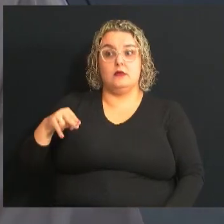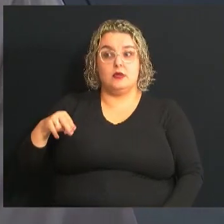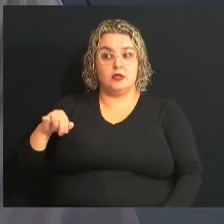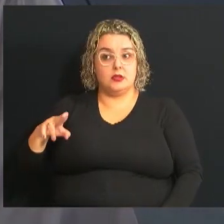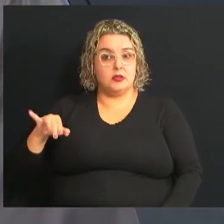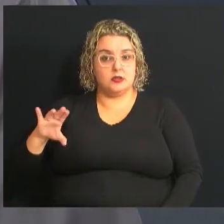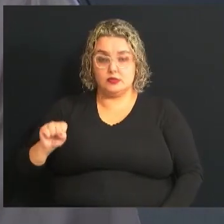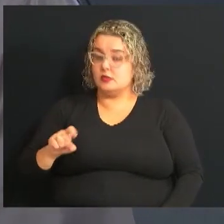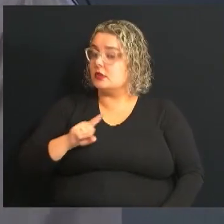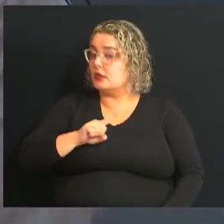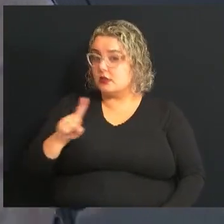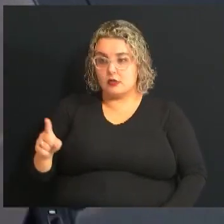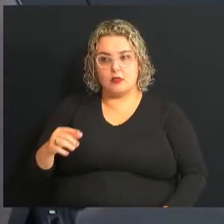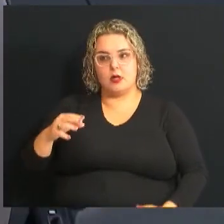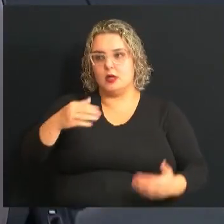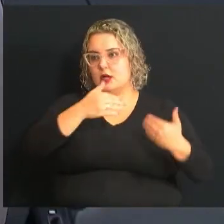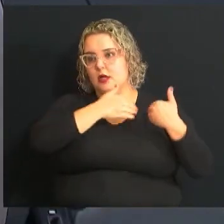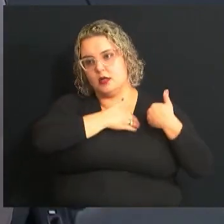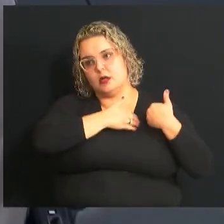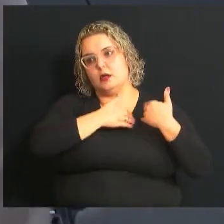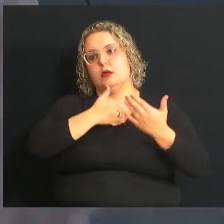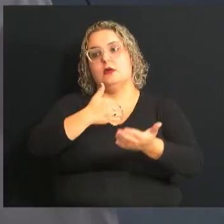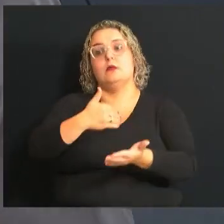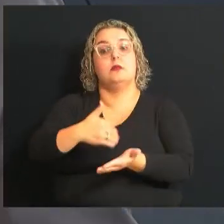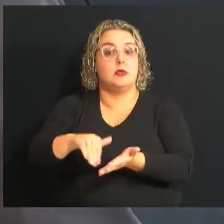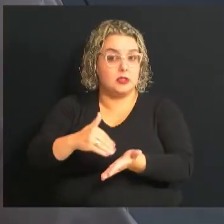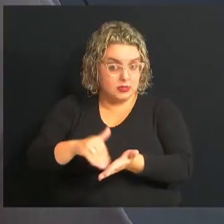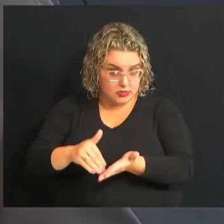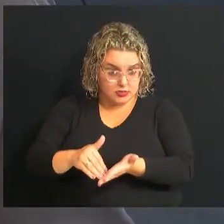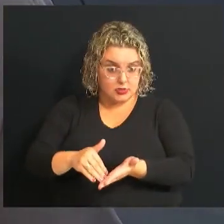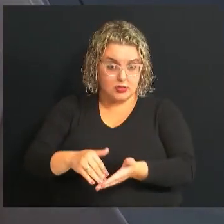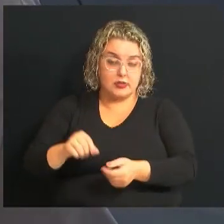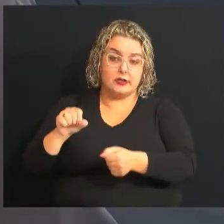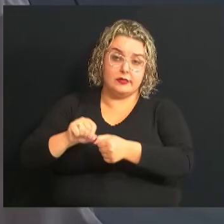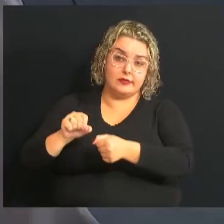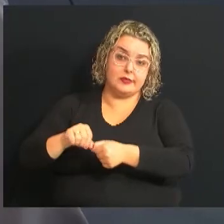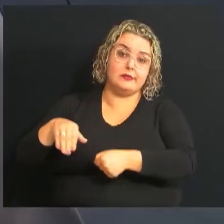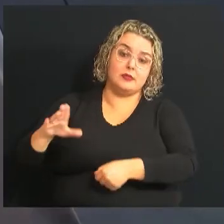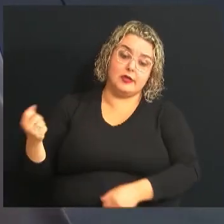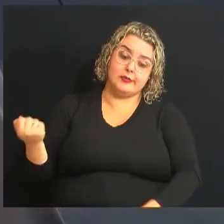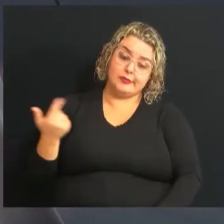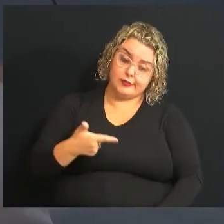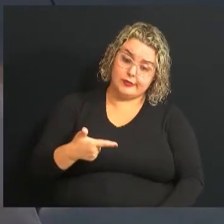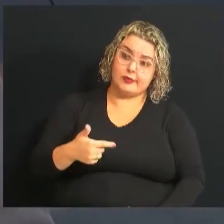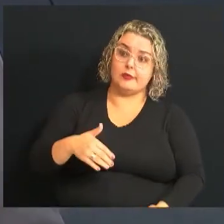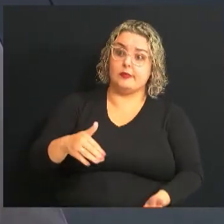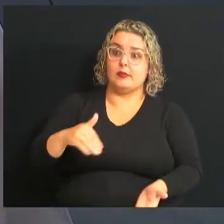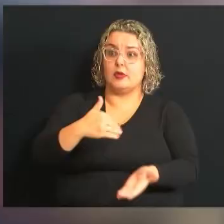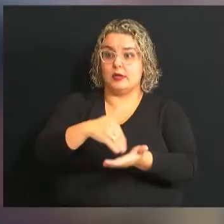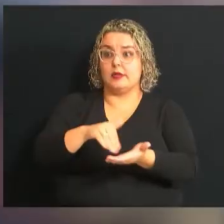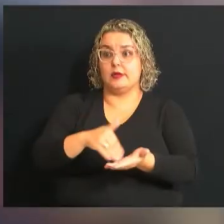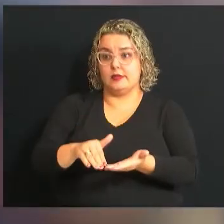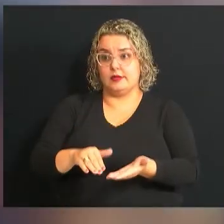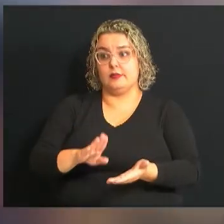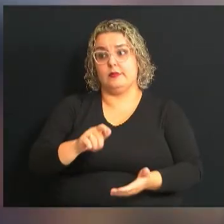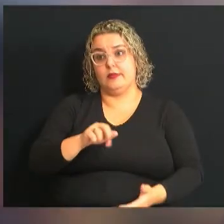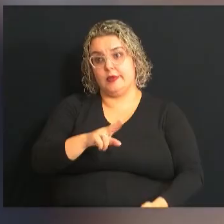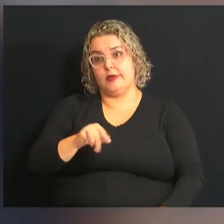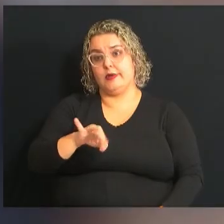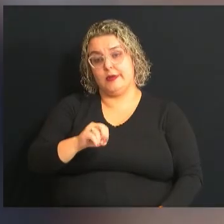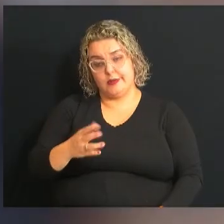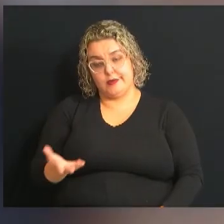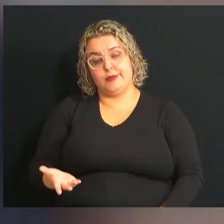pasta e ele já está fazendo muito mais do que o atual responsável pela pasta, o secretário Barreiro. A